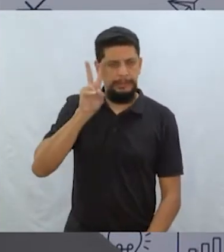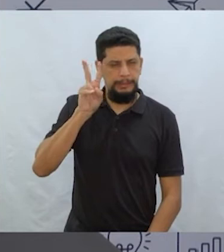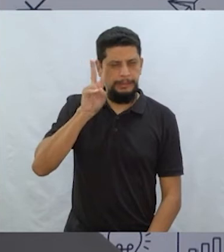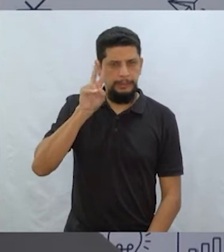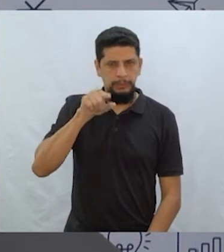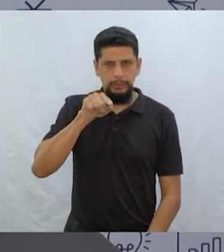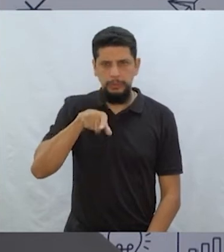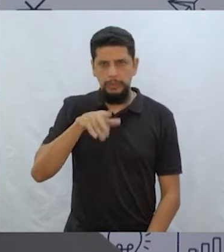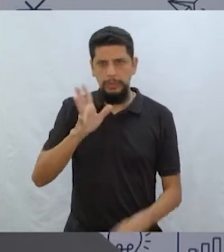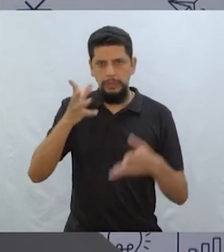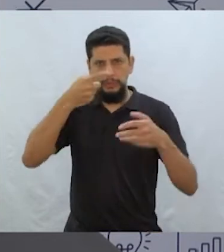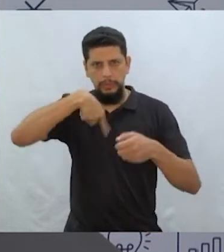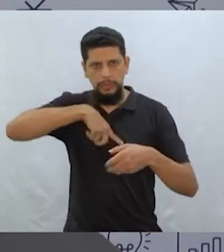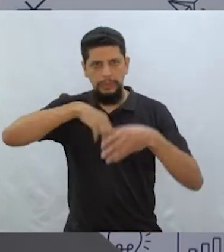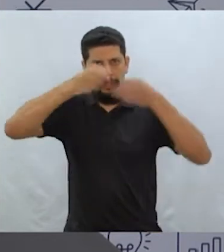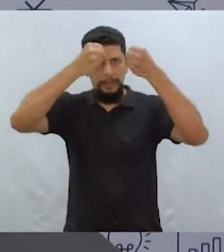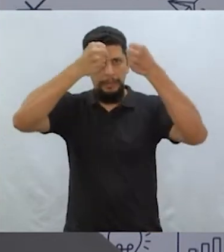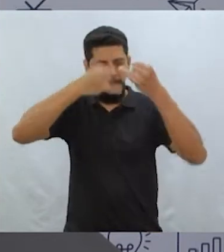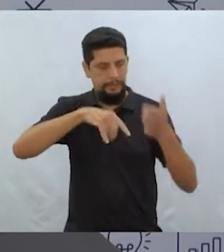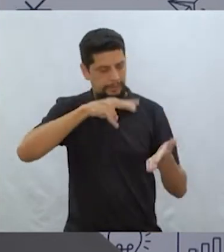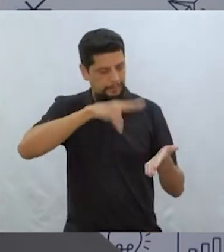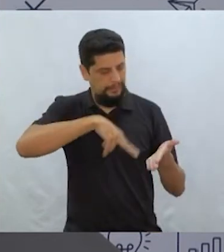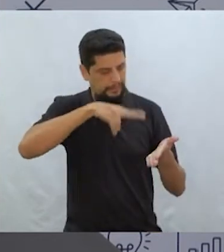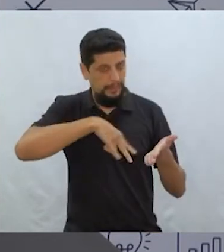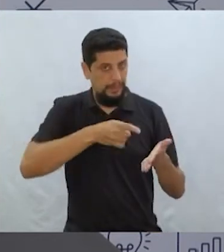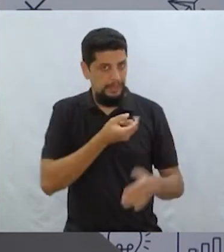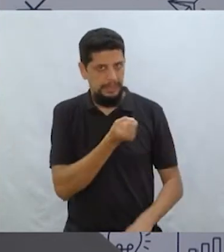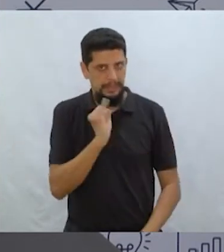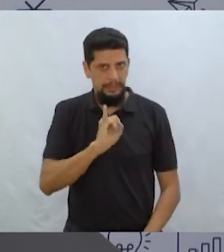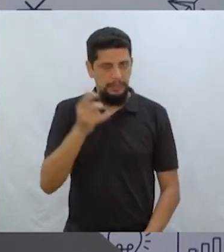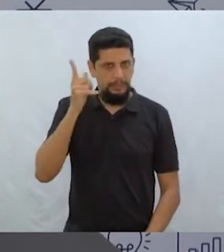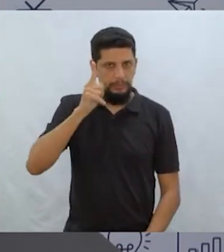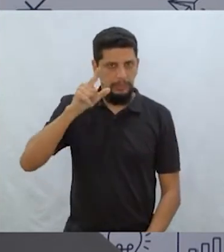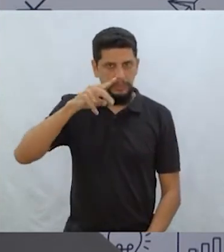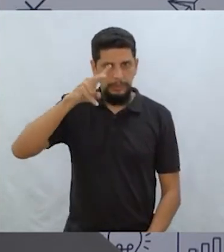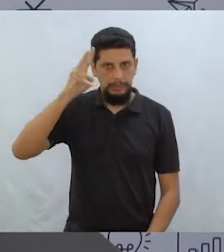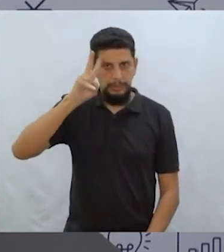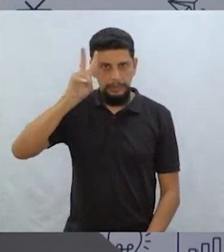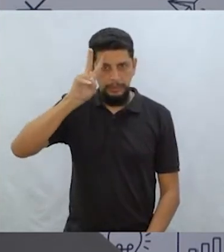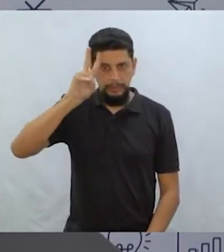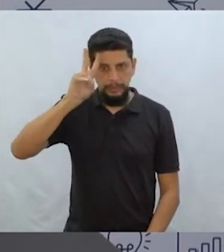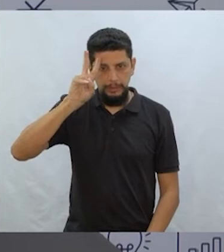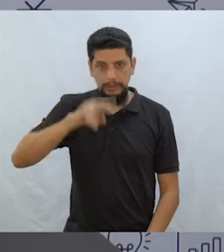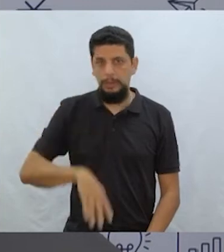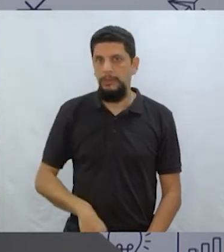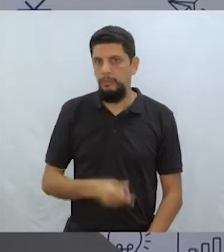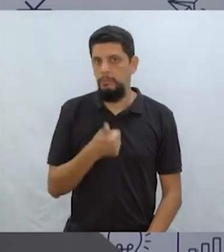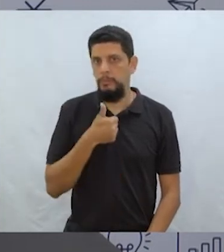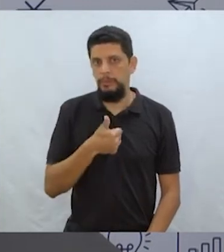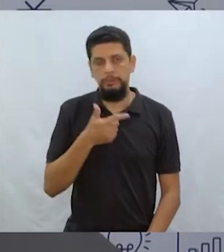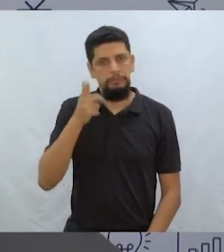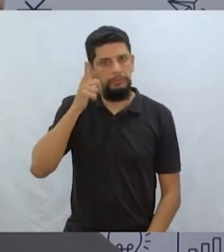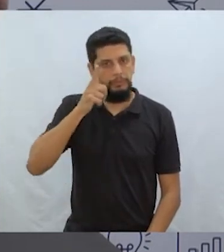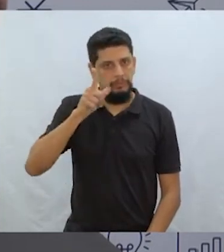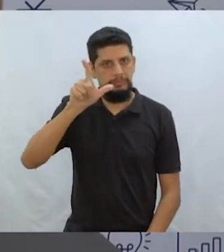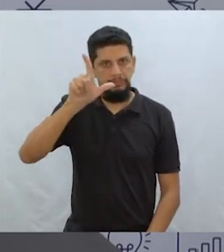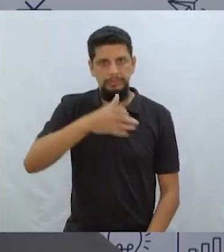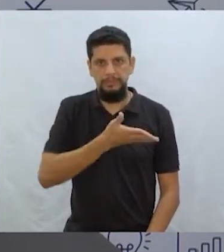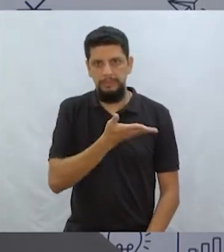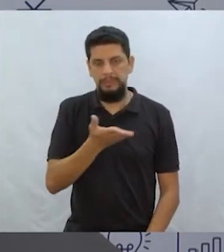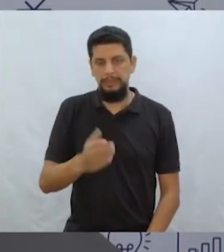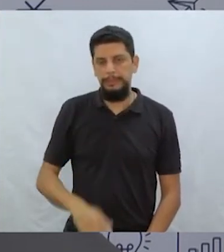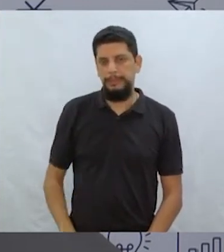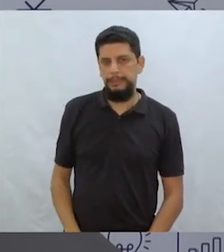lembrou um pouquinho daquilo que a gente já havia lido porque se você conseguiu lembrar aquilo que nós já havíamos lido você com